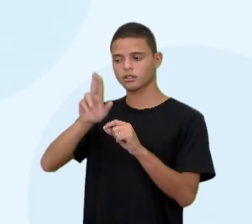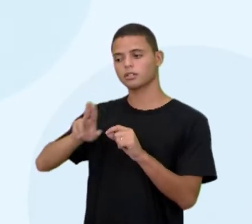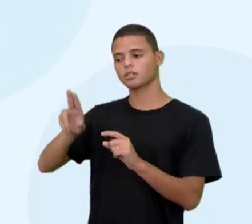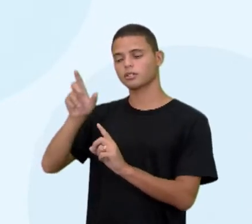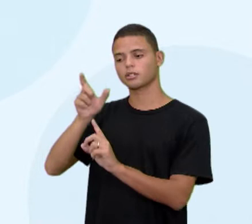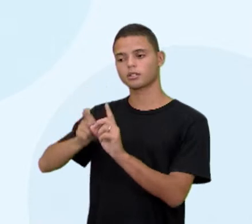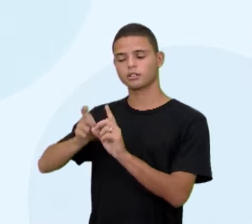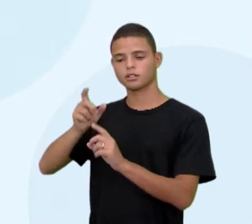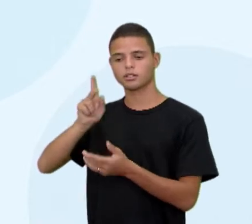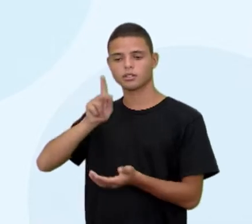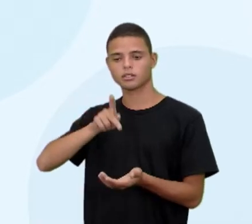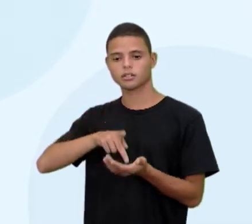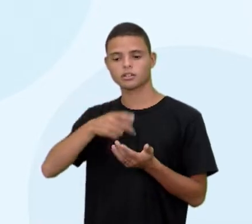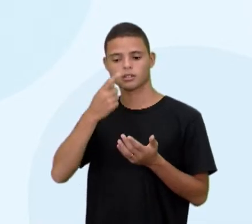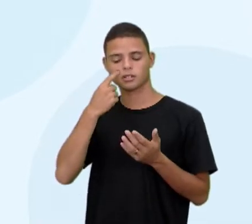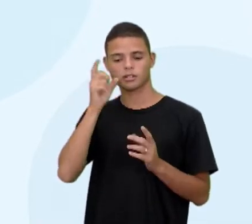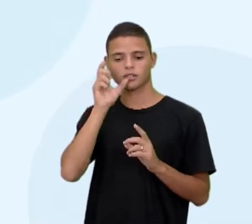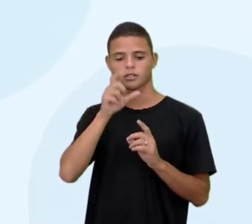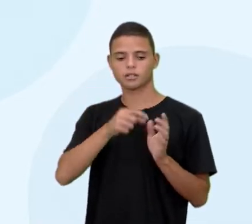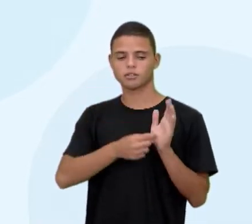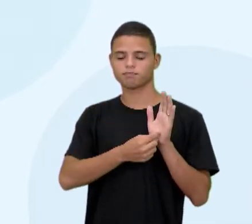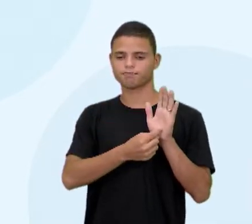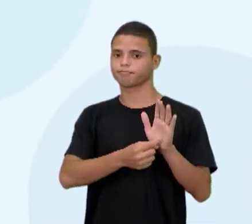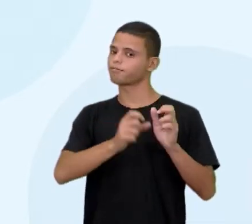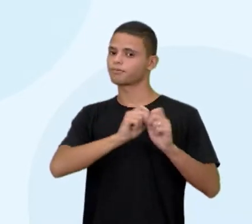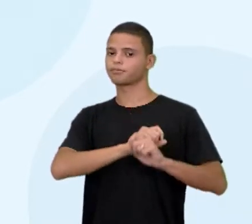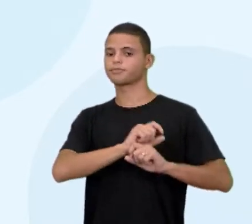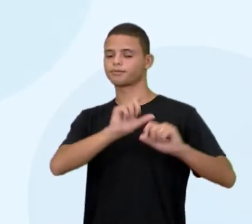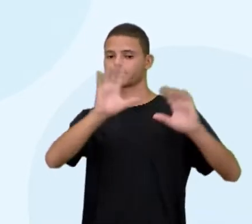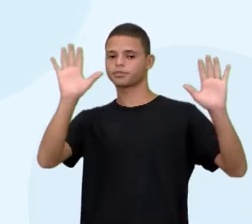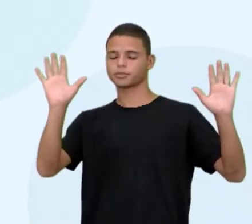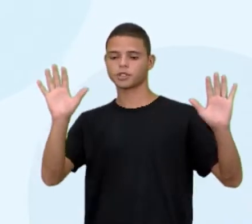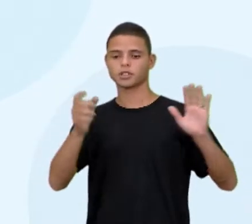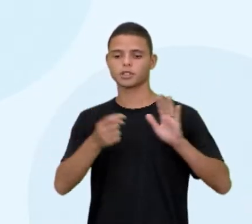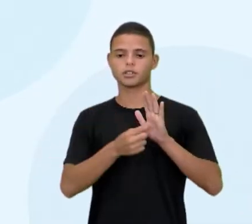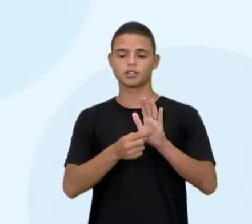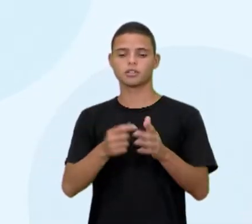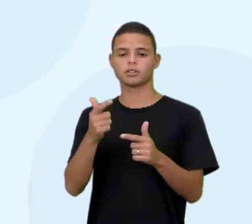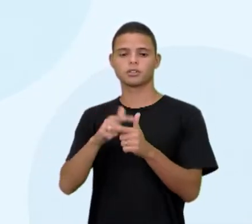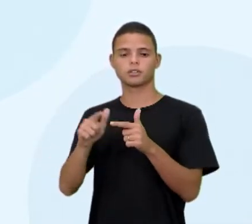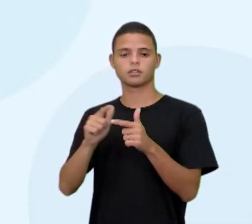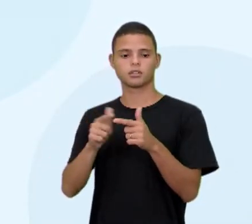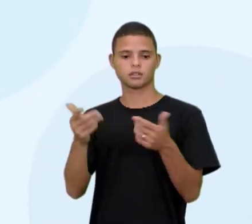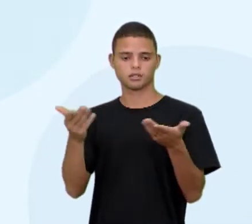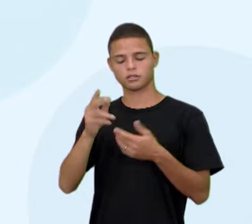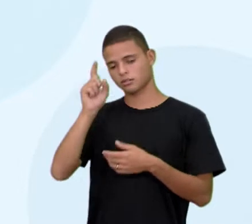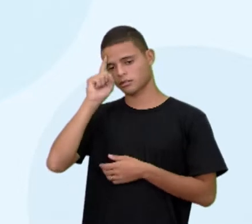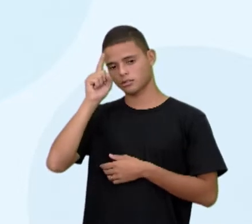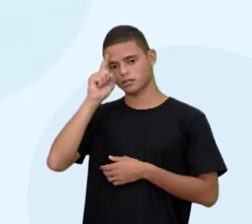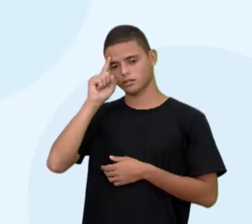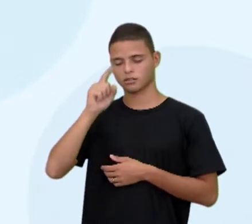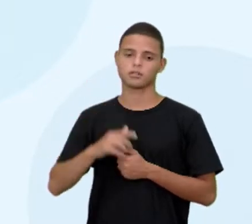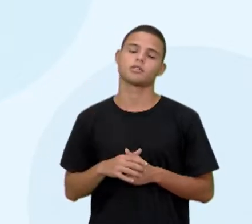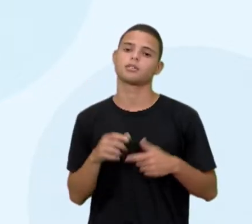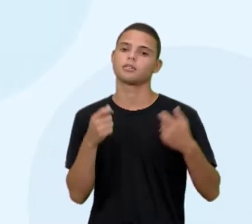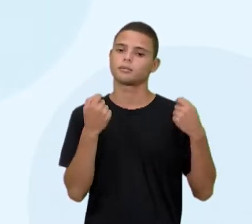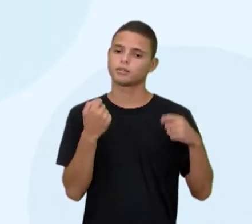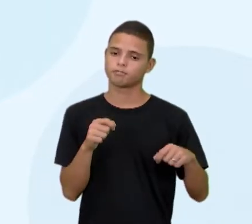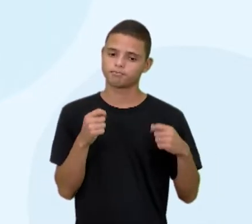para expor uma crítica de forma exagerada e alerta para um problema atual do nosso cotidiano, sendo necessária